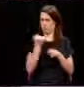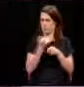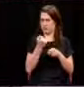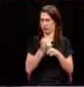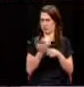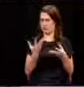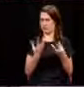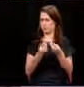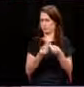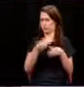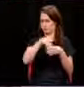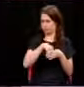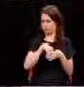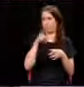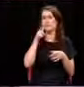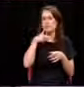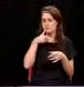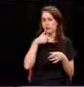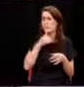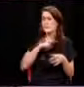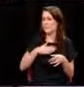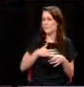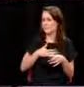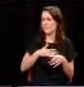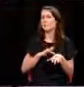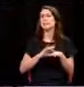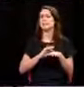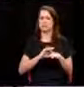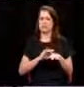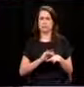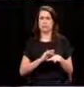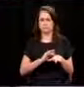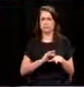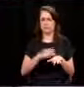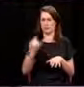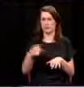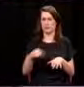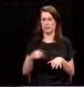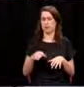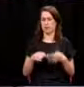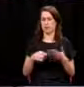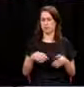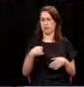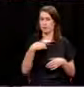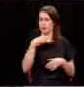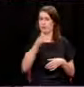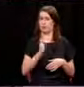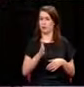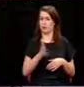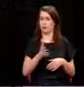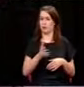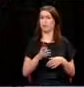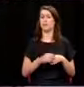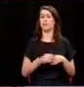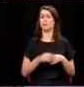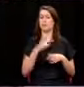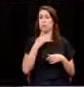seja, também, como disse um pouco há pouco, na pergunta de há pouco,